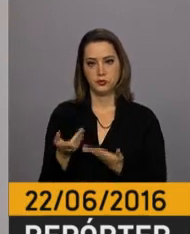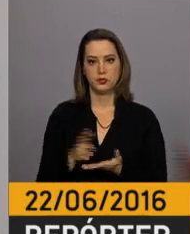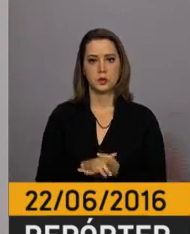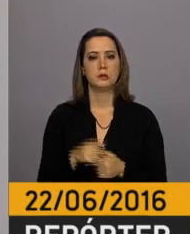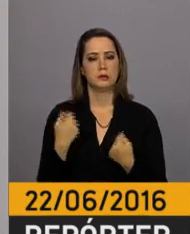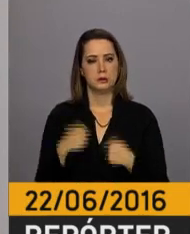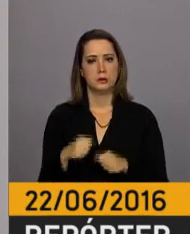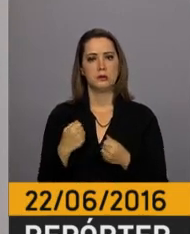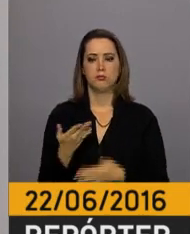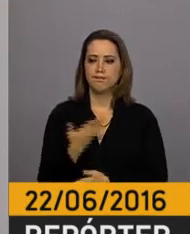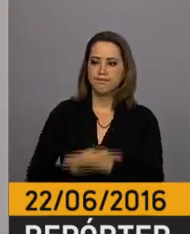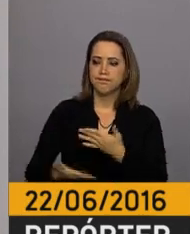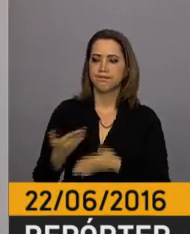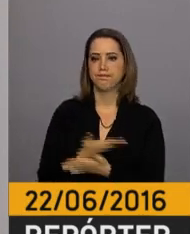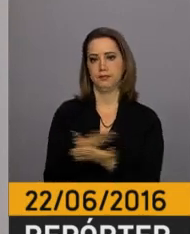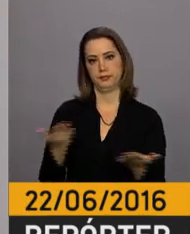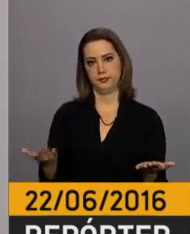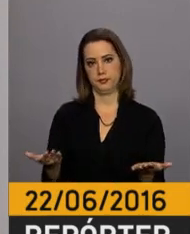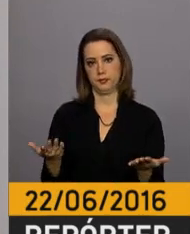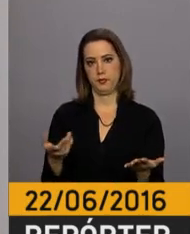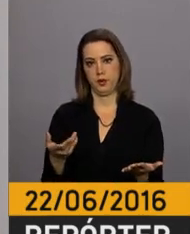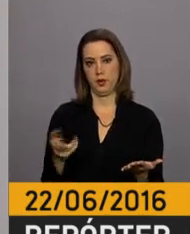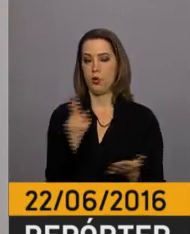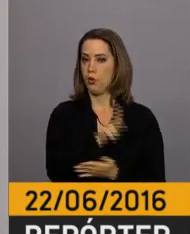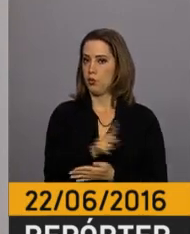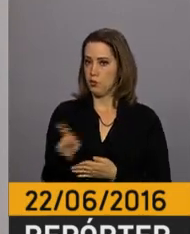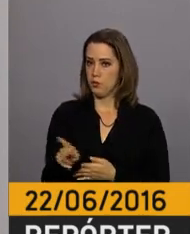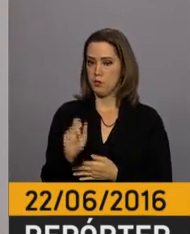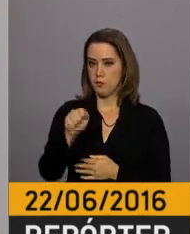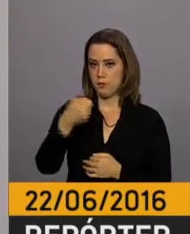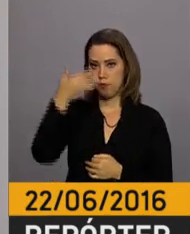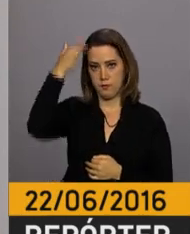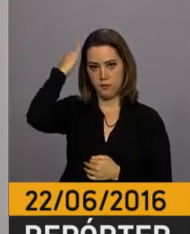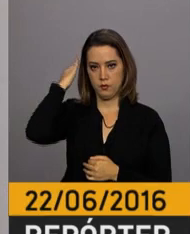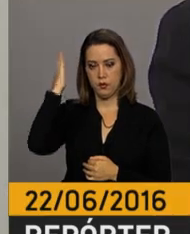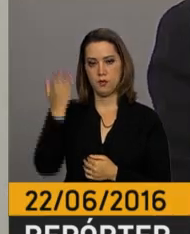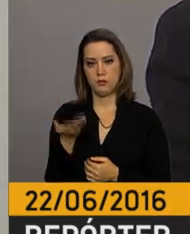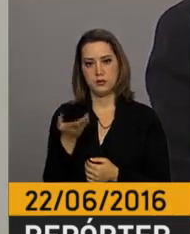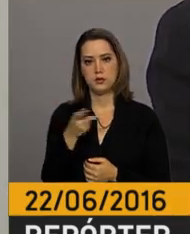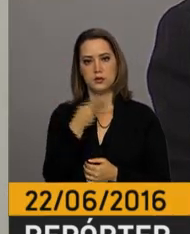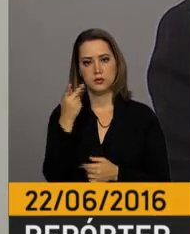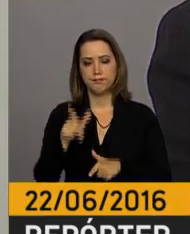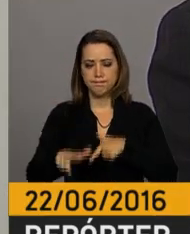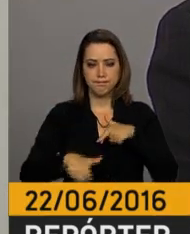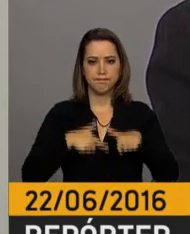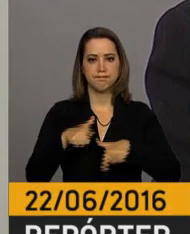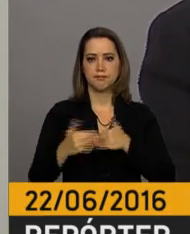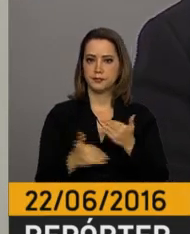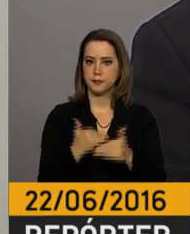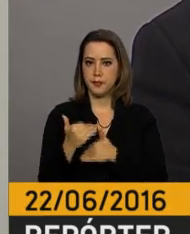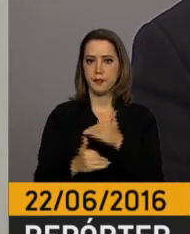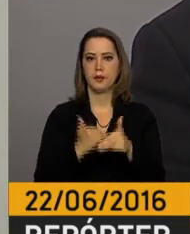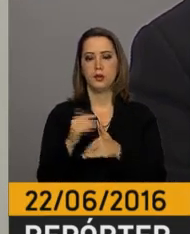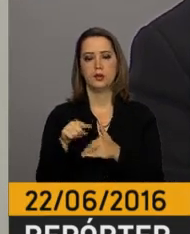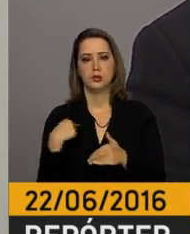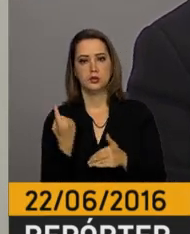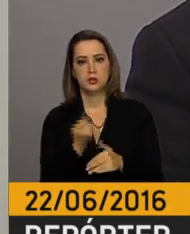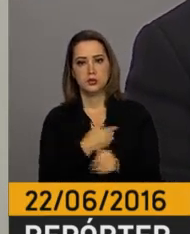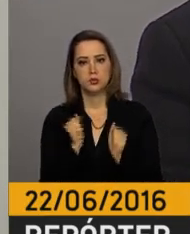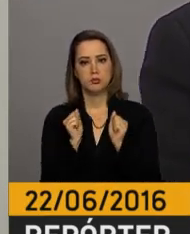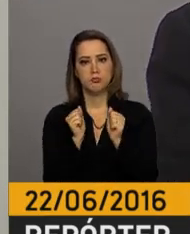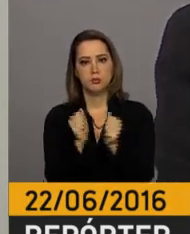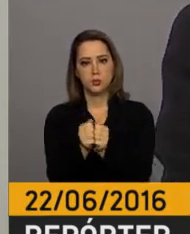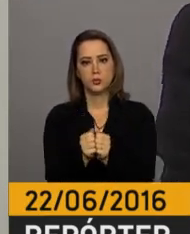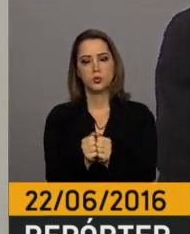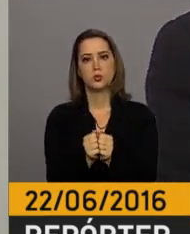convém compartilhar com todos Presidente dando sequência a ao o trabalho que nós temos desenvolvido n